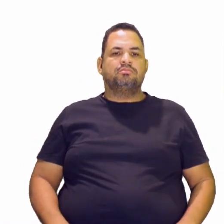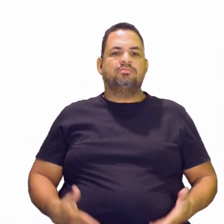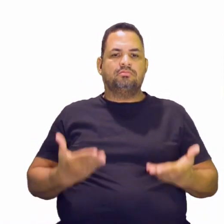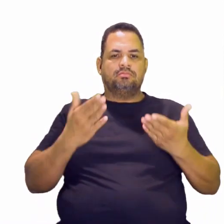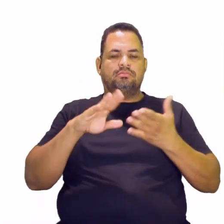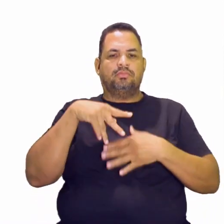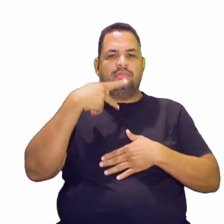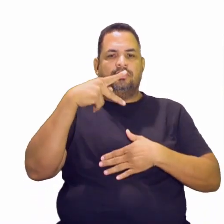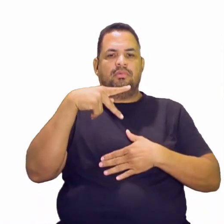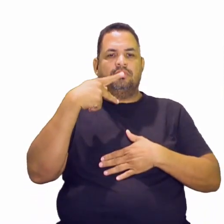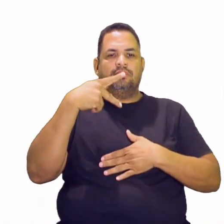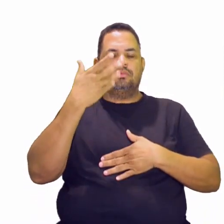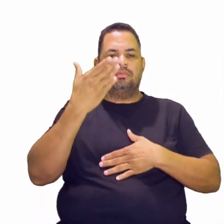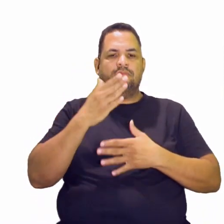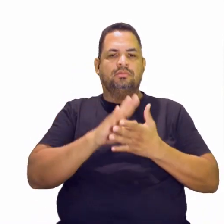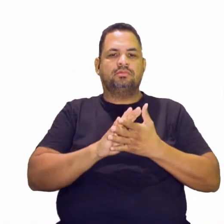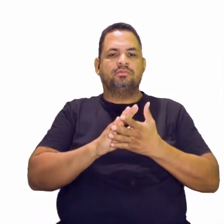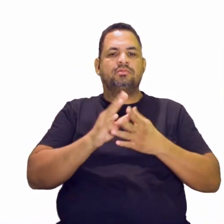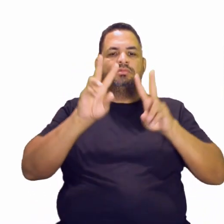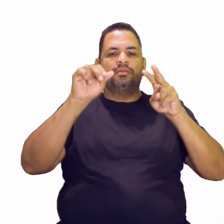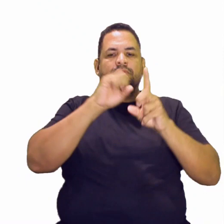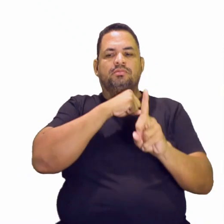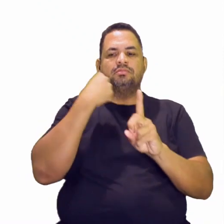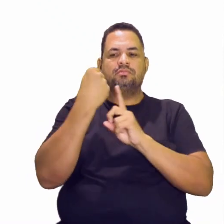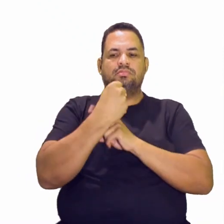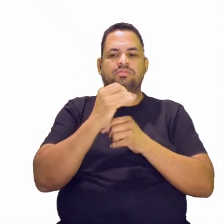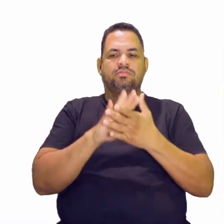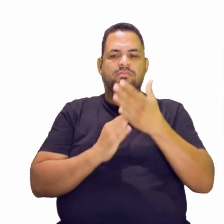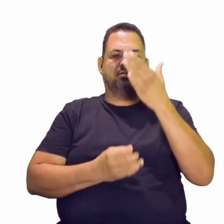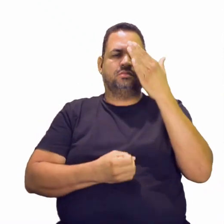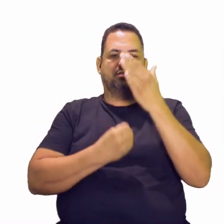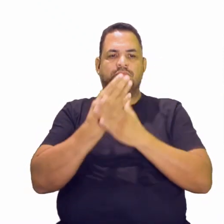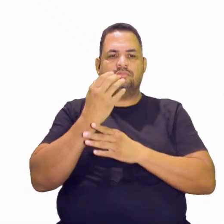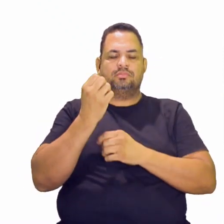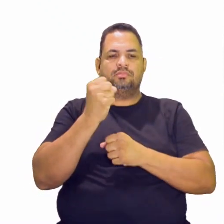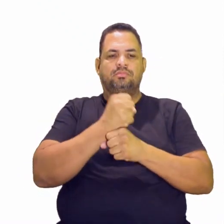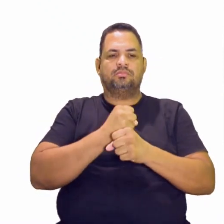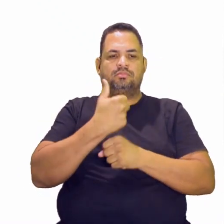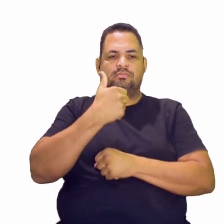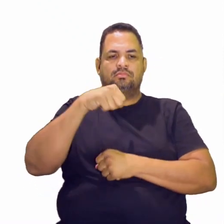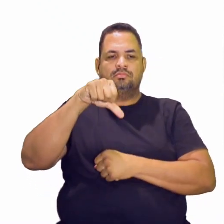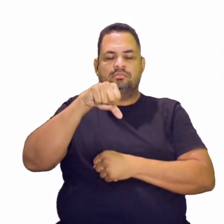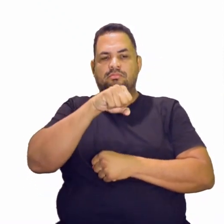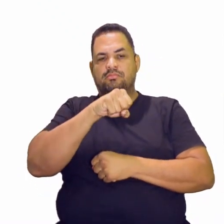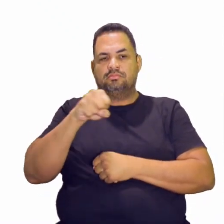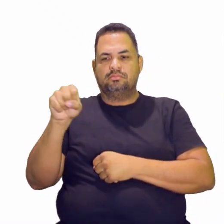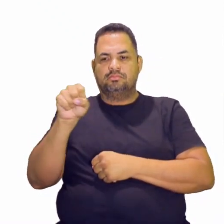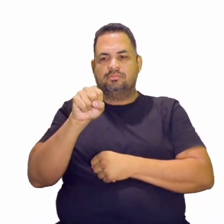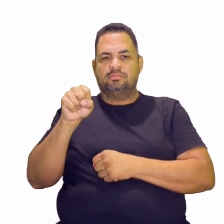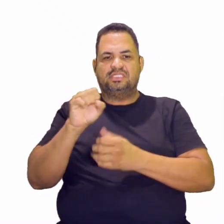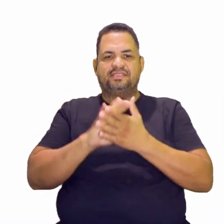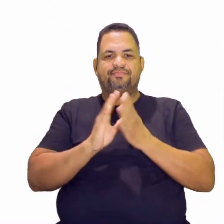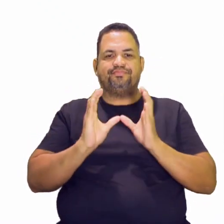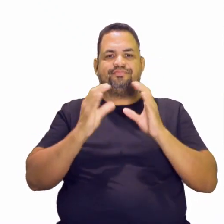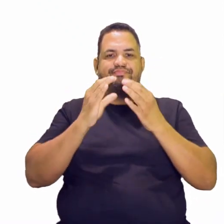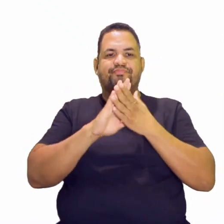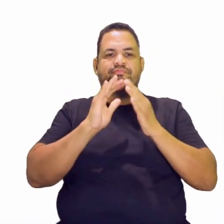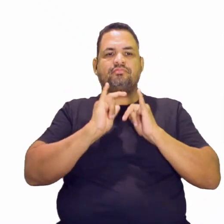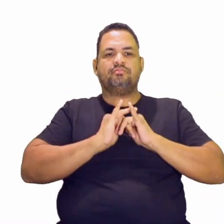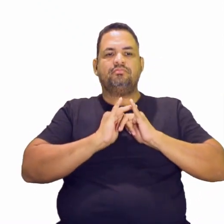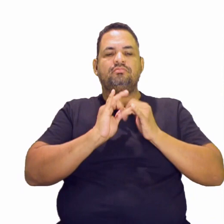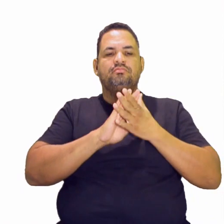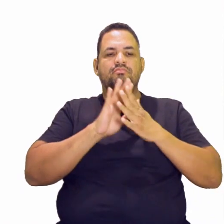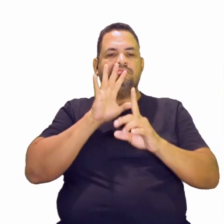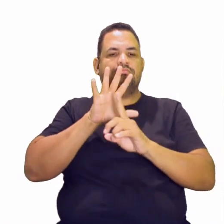abordam temática social. Esse grupo foi fundado em 1988, entre as bandas mais influentes